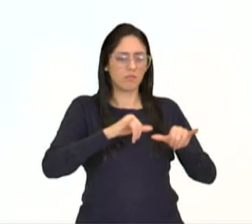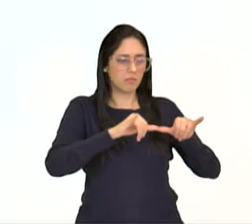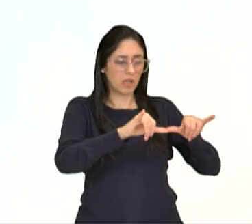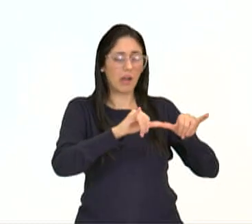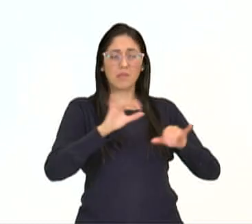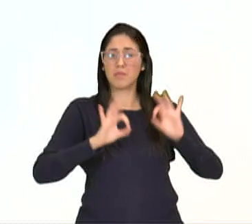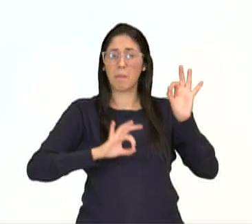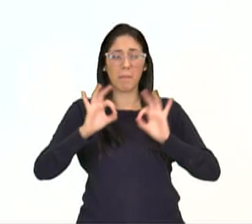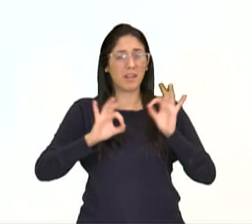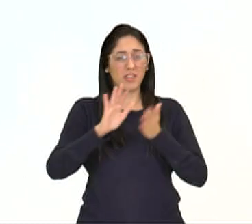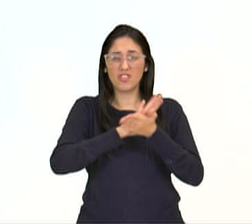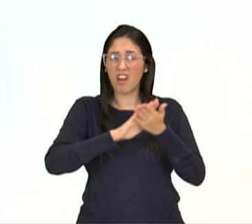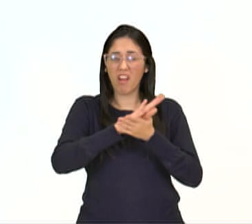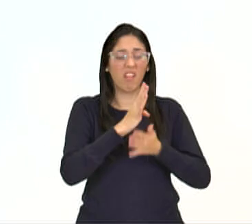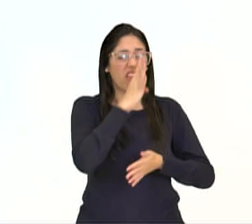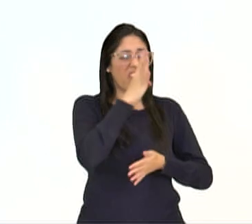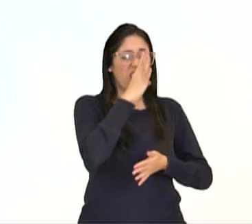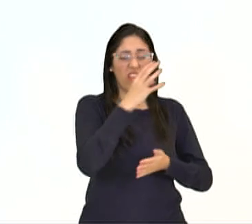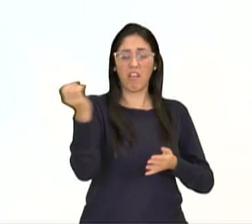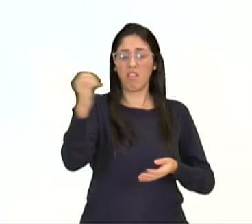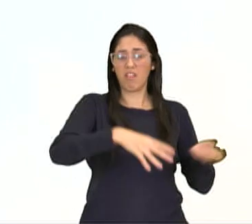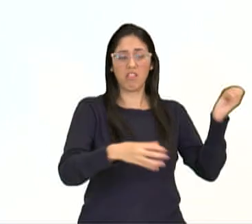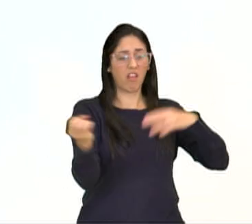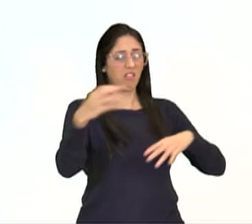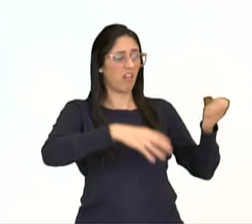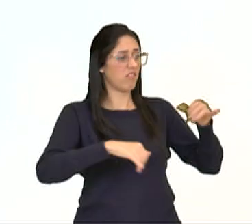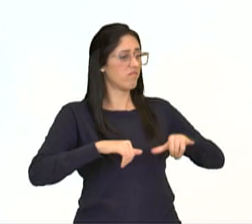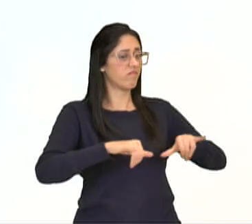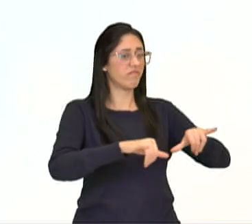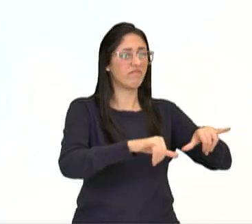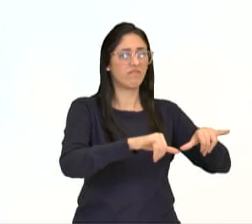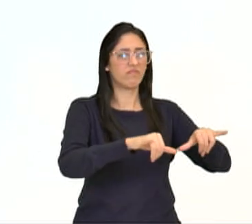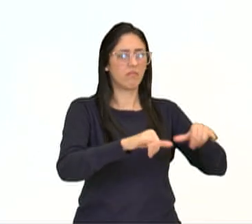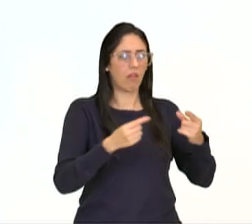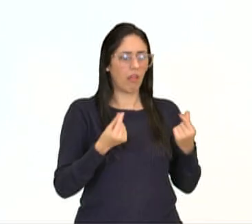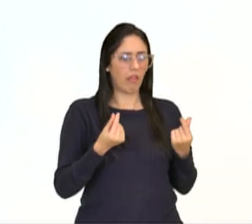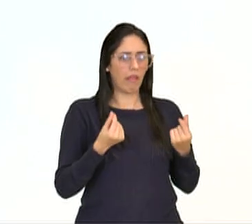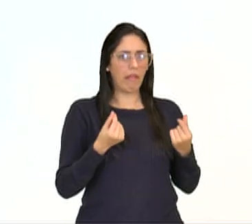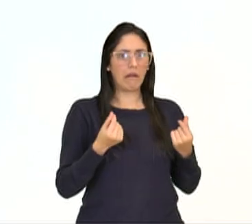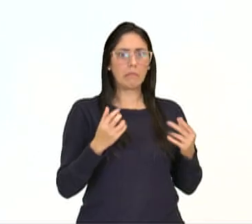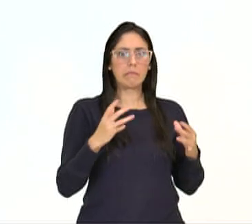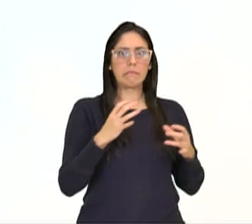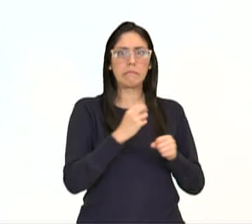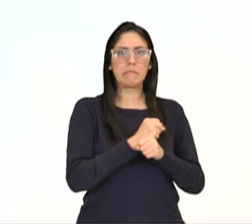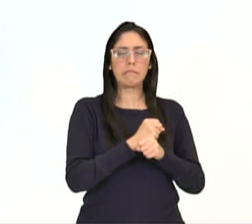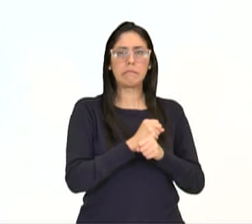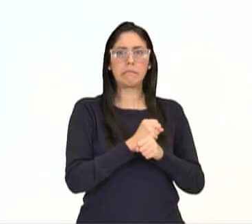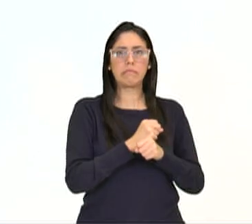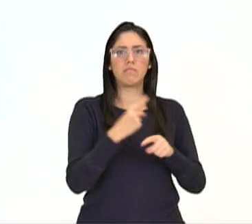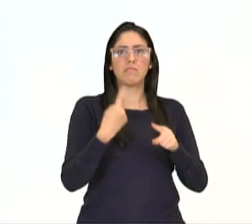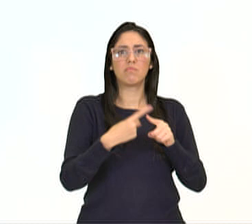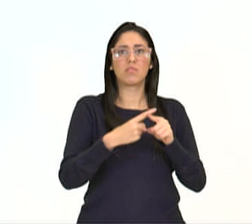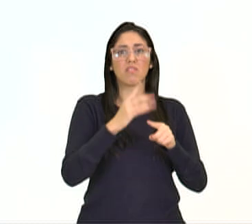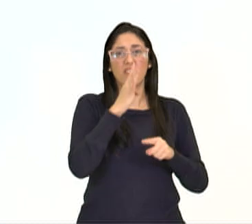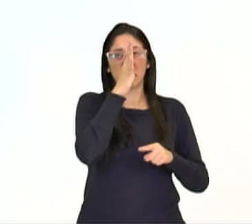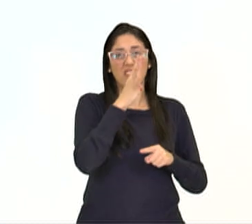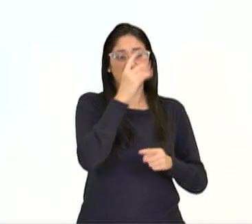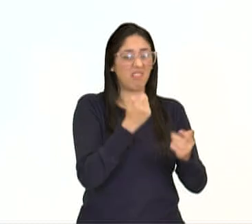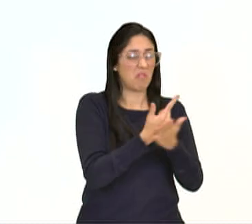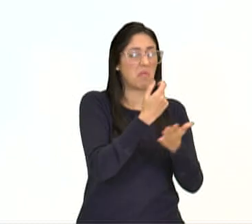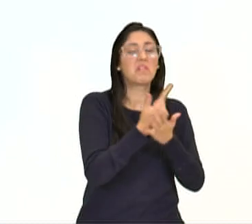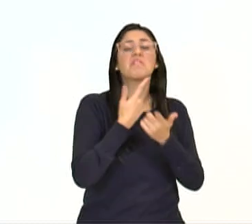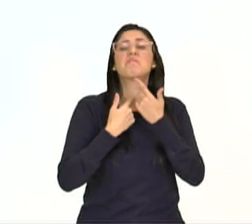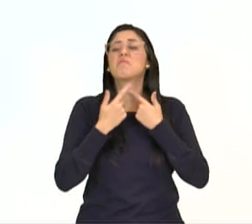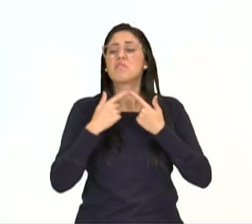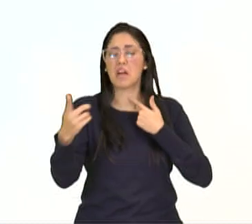planejamento, compra um monte de coisa e o sal que estava faltando acaba não comprando. Por quê? Porque viveu mais no desejo do que